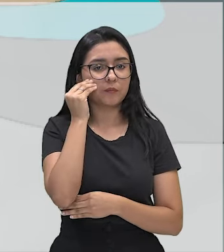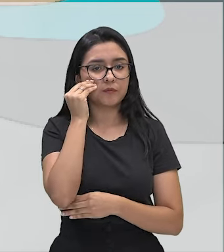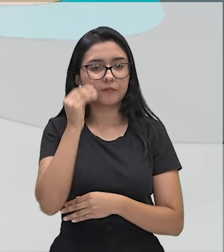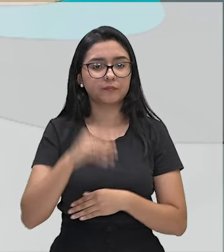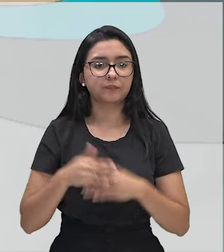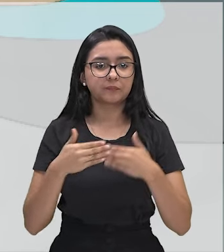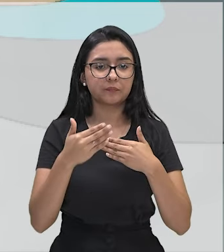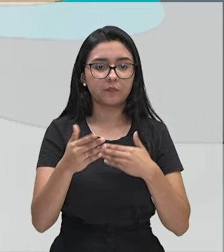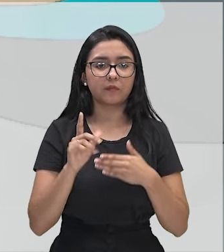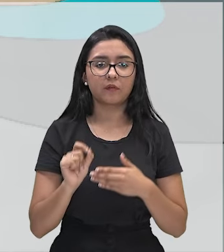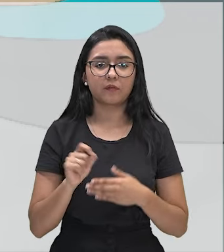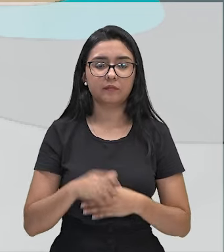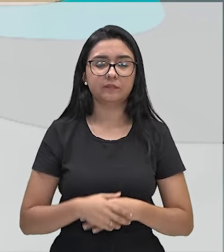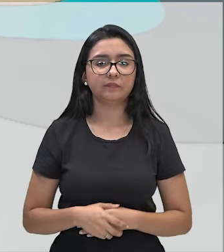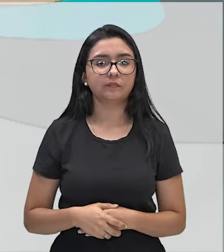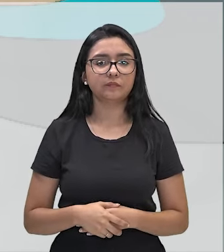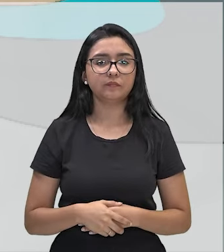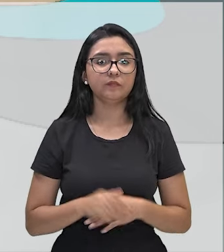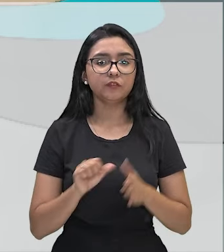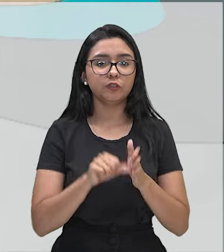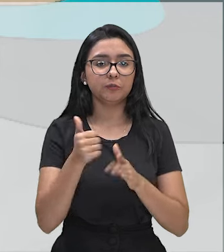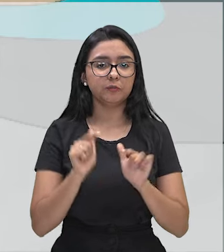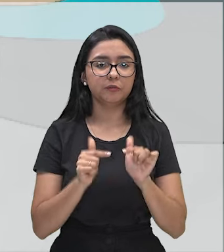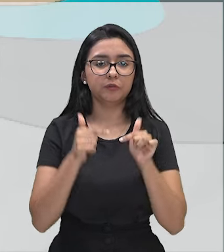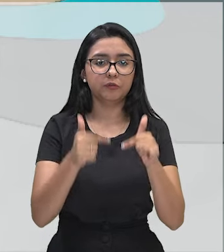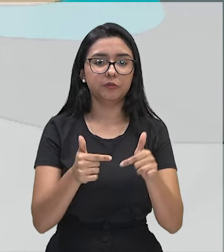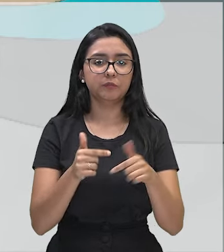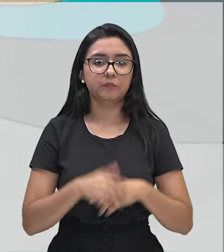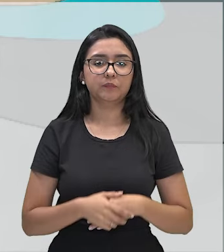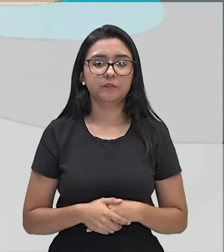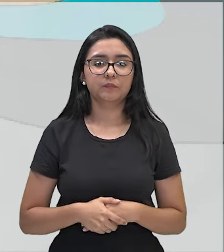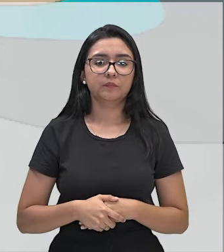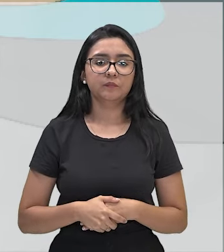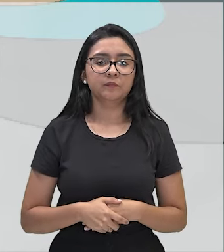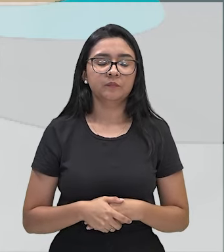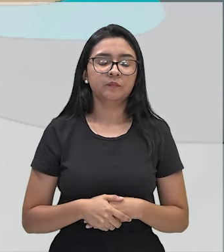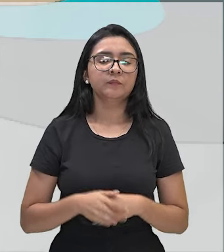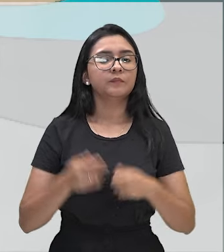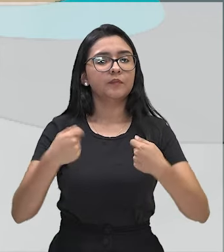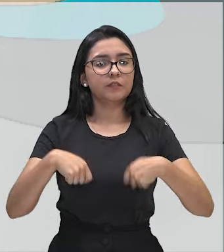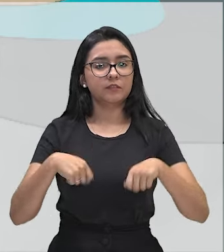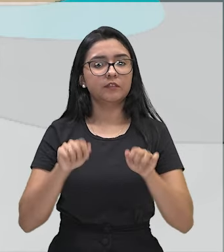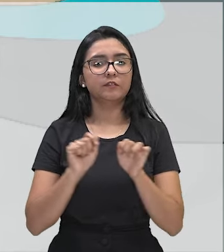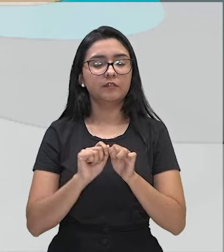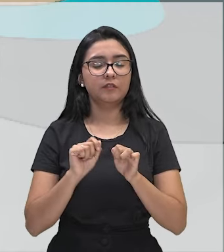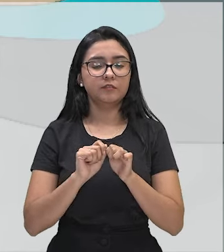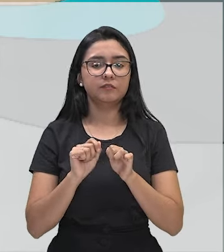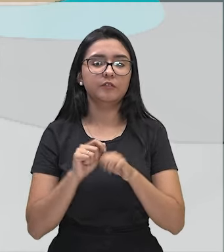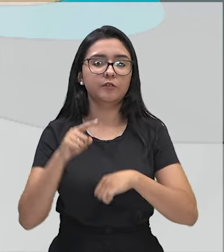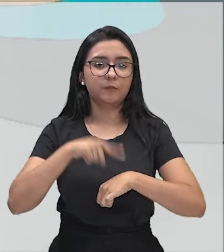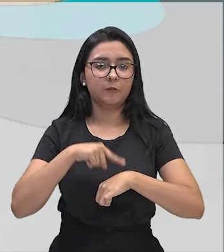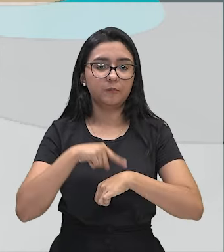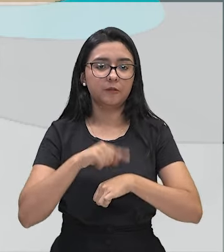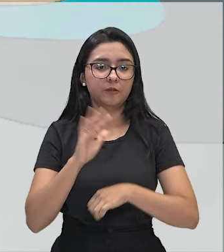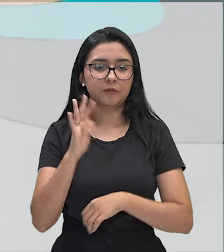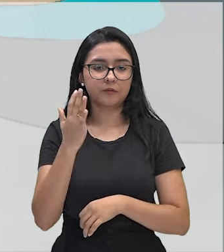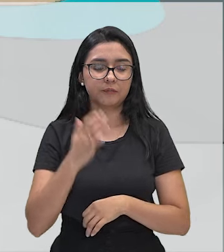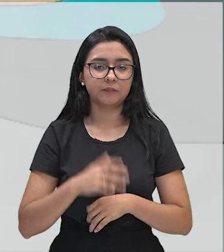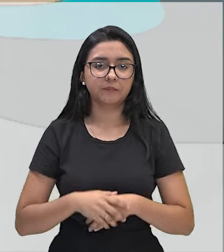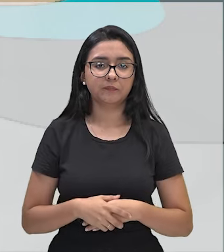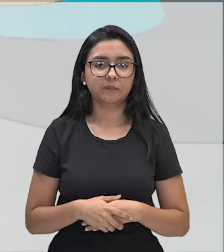mais pra frente aí né e os primeiros socorros eh que a gente tem que fazer realizar eh para socorrer uma pessoa que